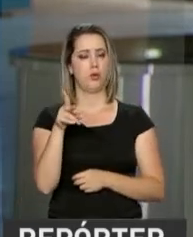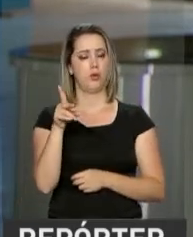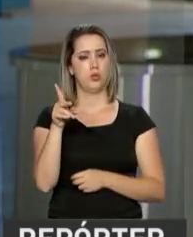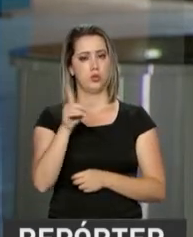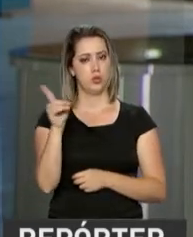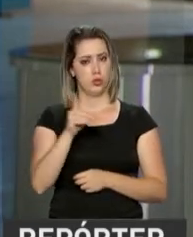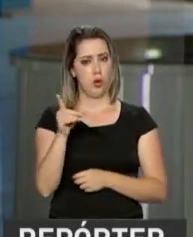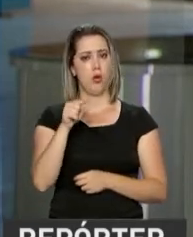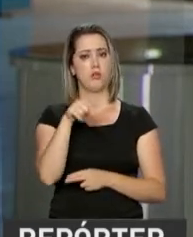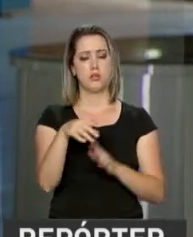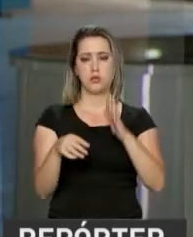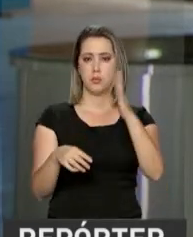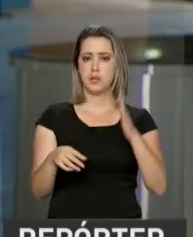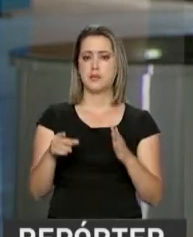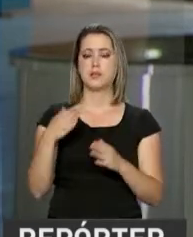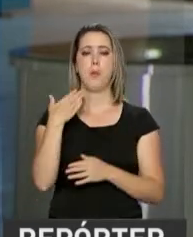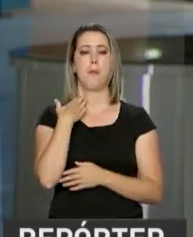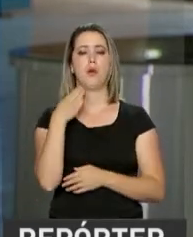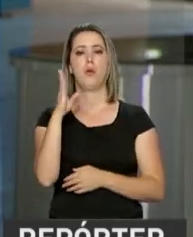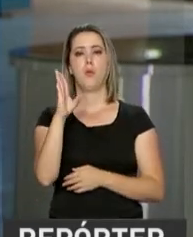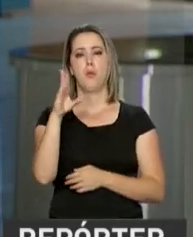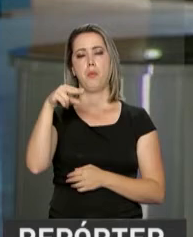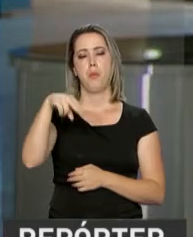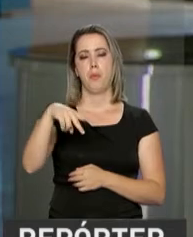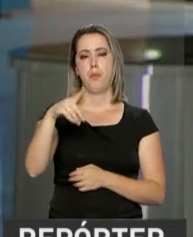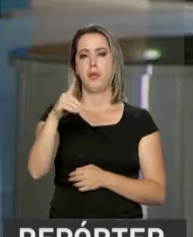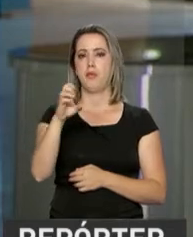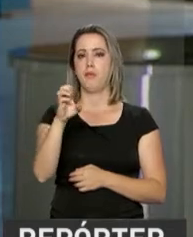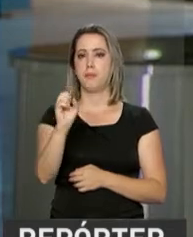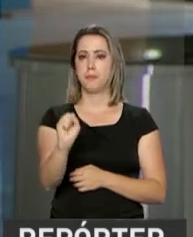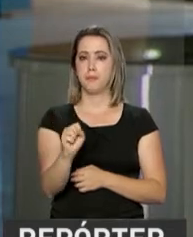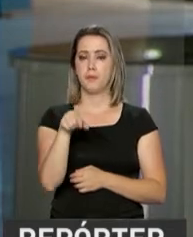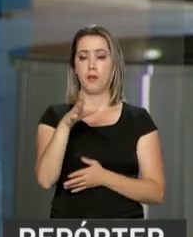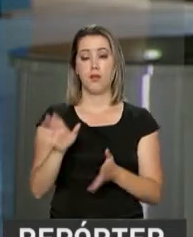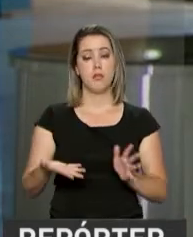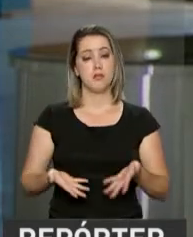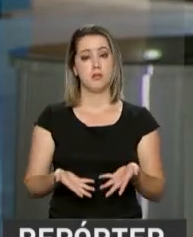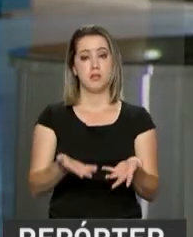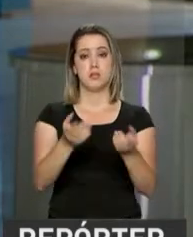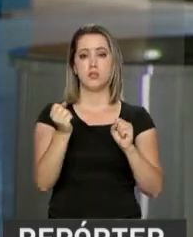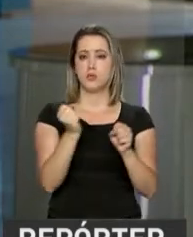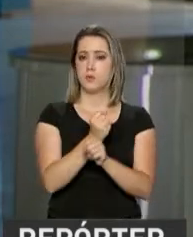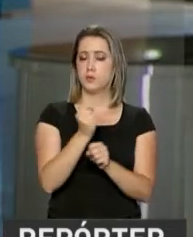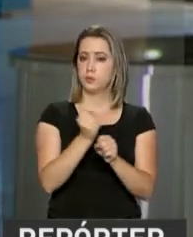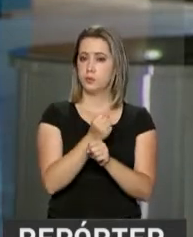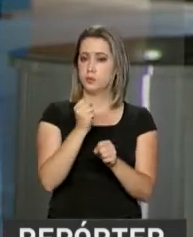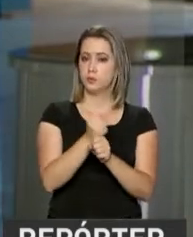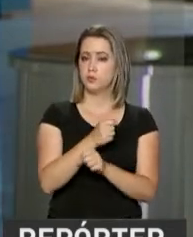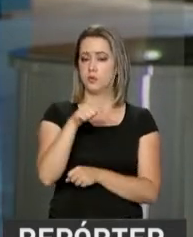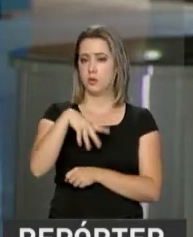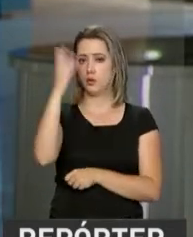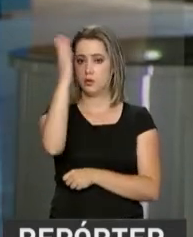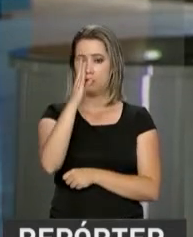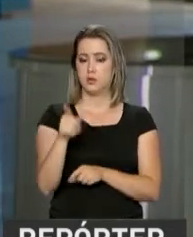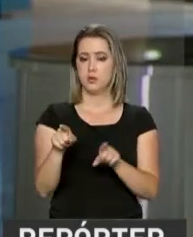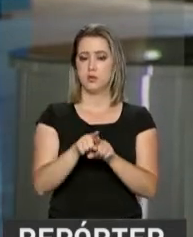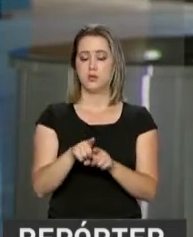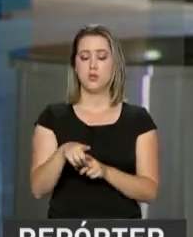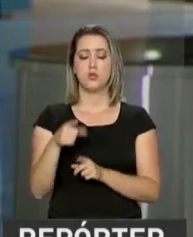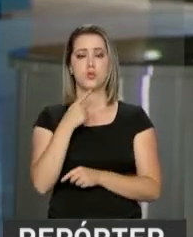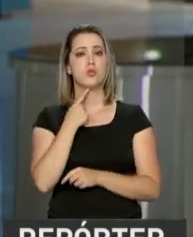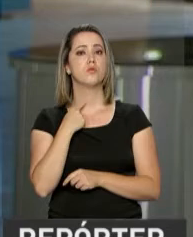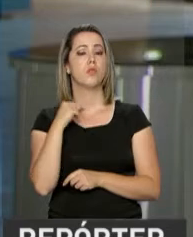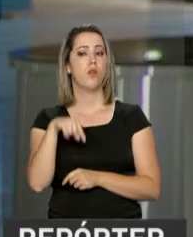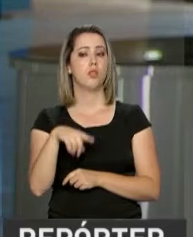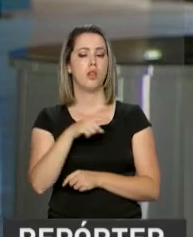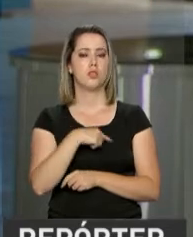e caixa econômica federal a meta é incentivar projetos de infraestrutura aqui no brasil é de interesse da